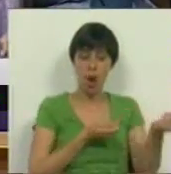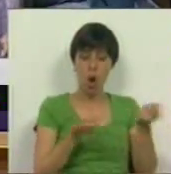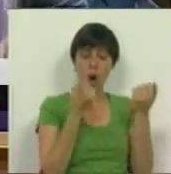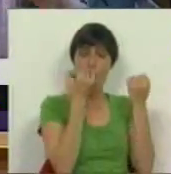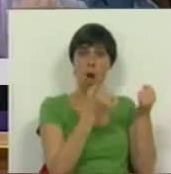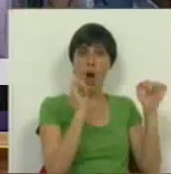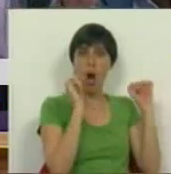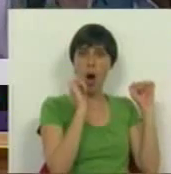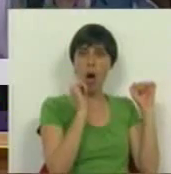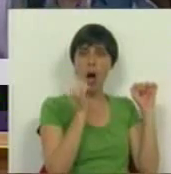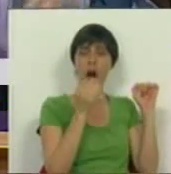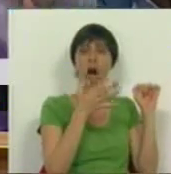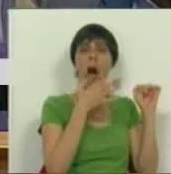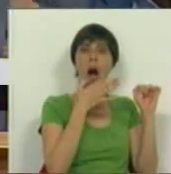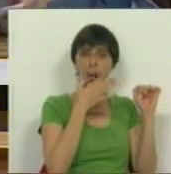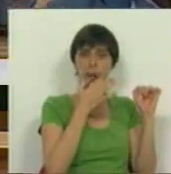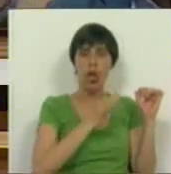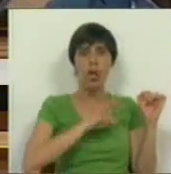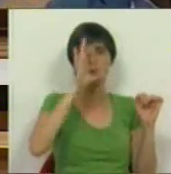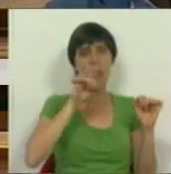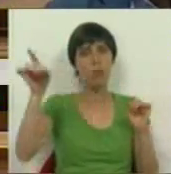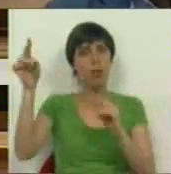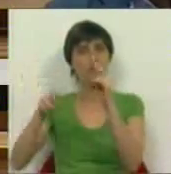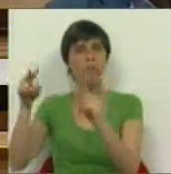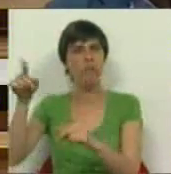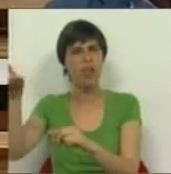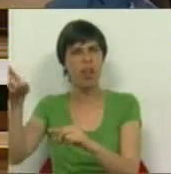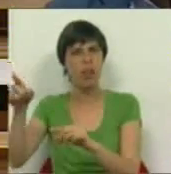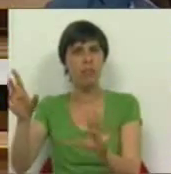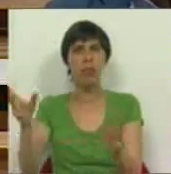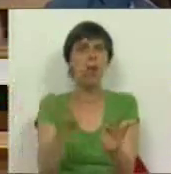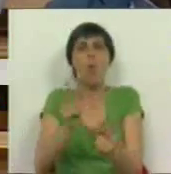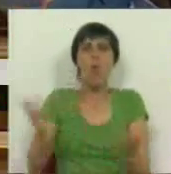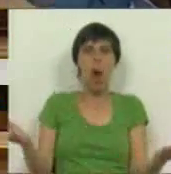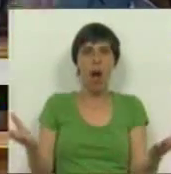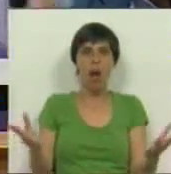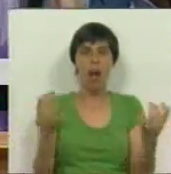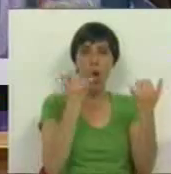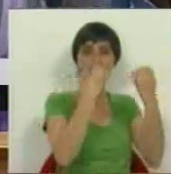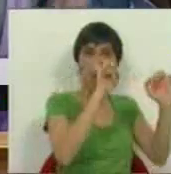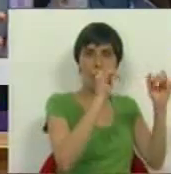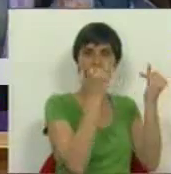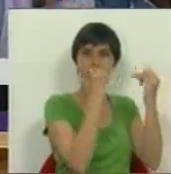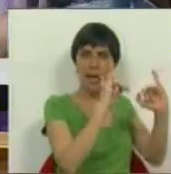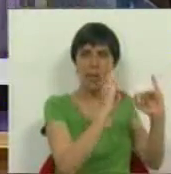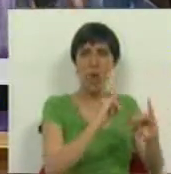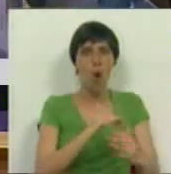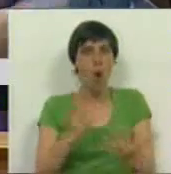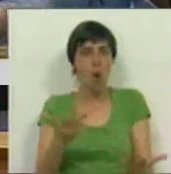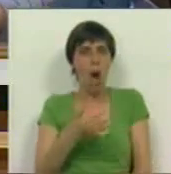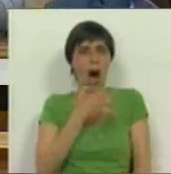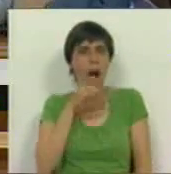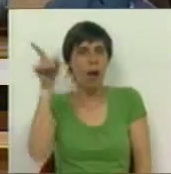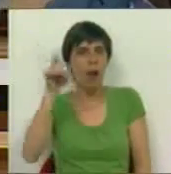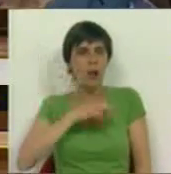organismos autónomos tem que ser reportado ao Sr. Ministro das Finanças. Então, em que ficamos? São autónomos e independentes ou